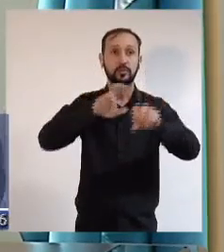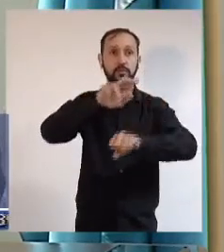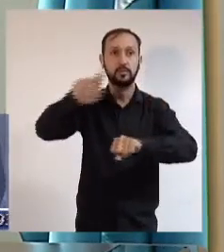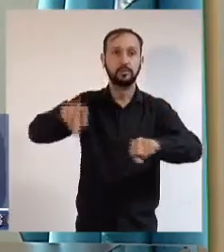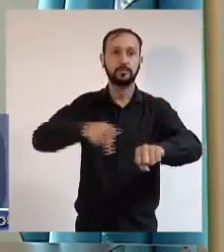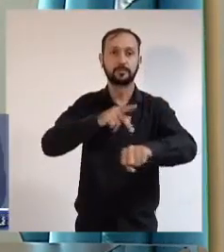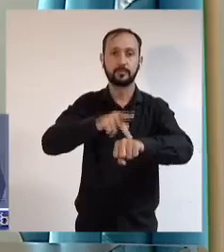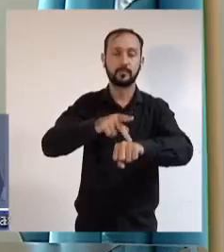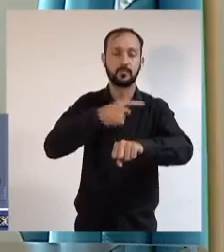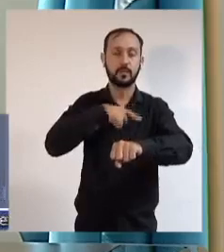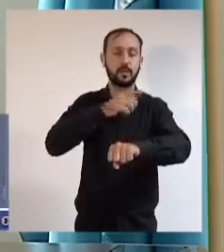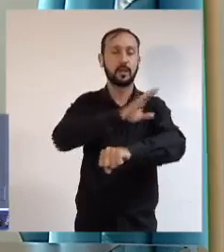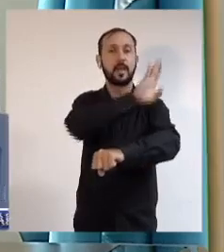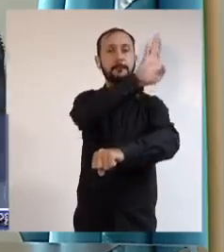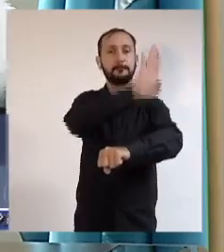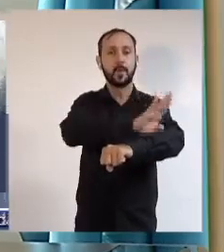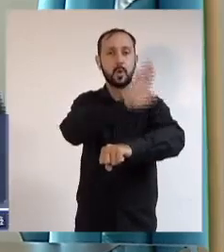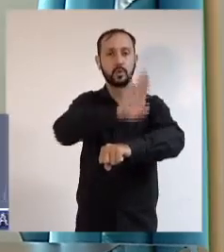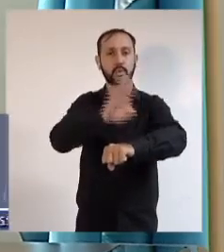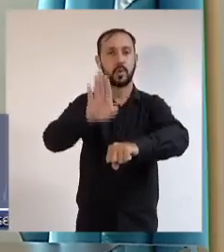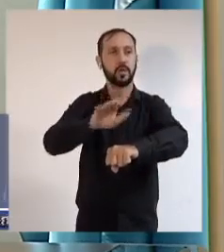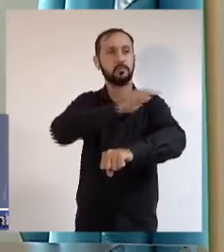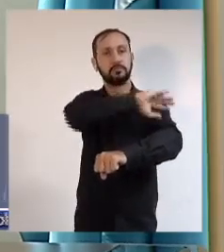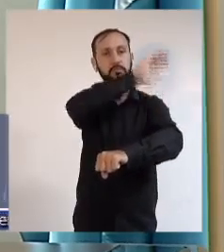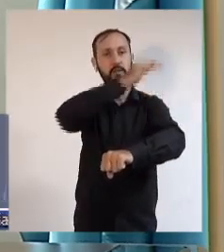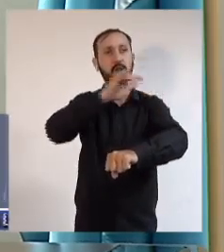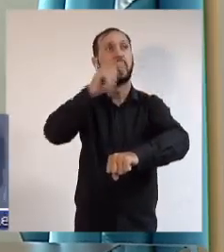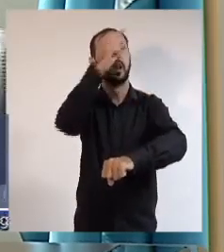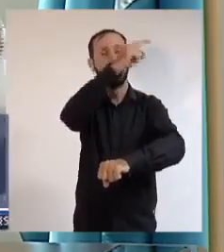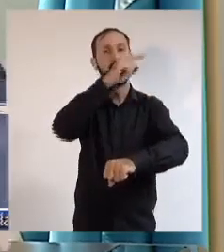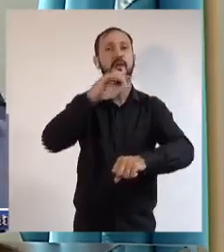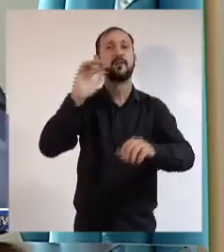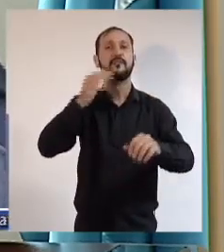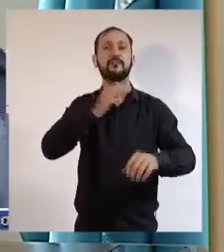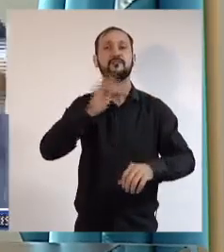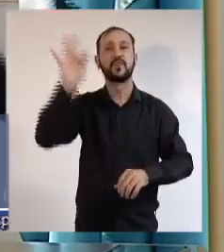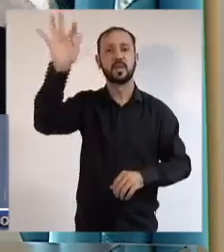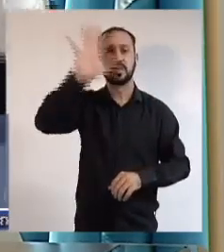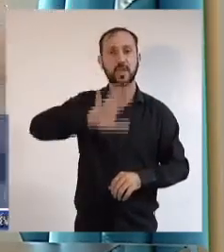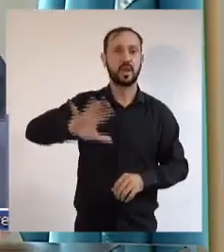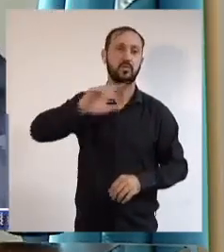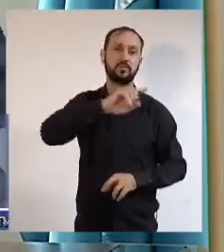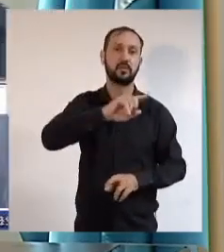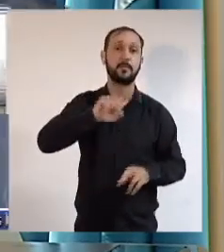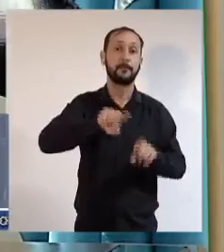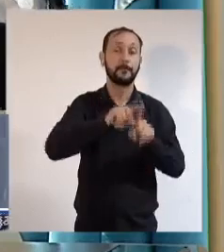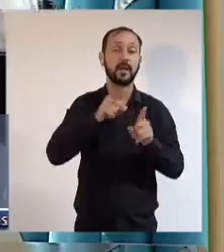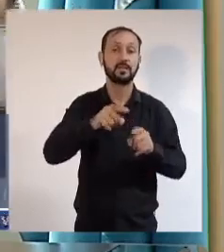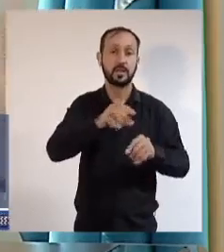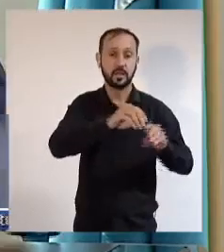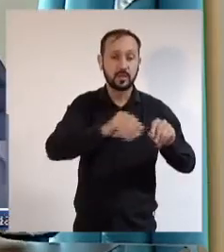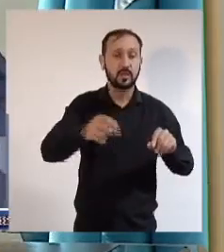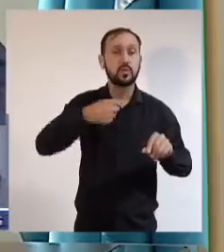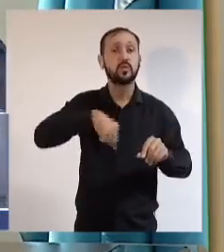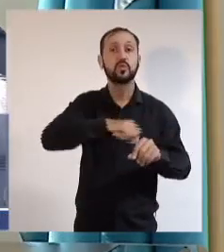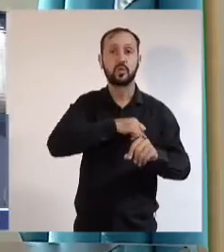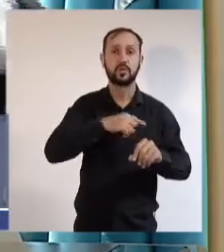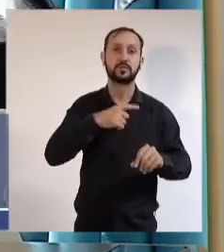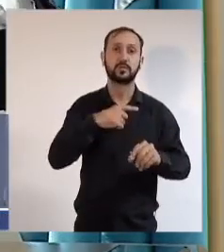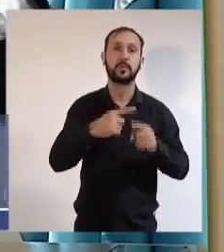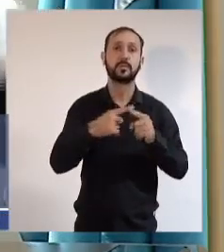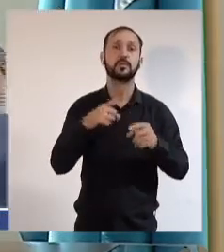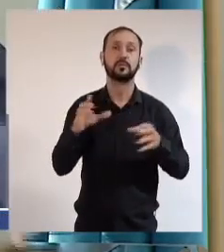por exemplo da serra da bodoquena a mais lá é federal tudo bem mas é um território nosso porque nós temos